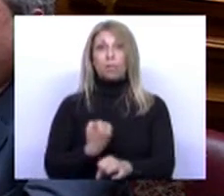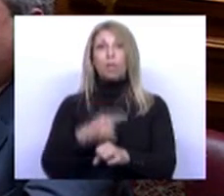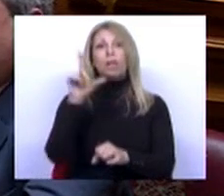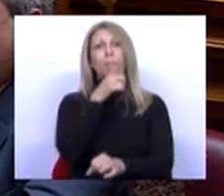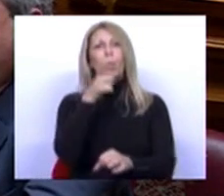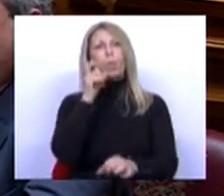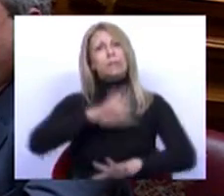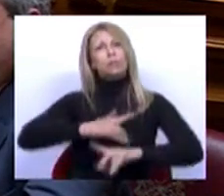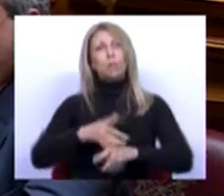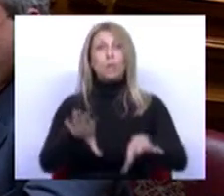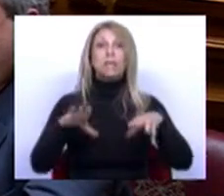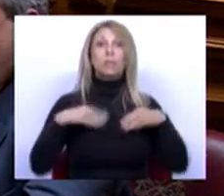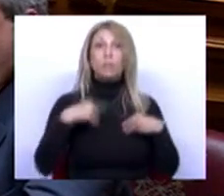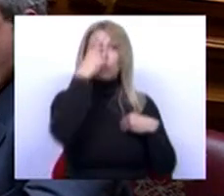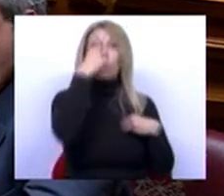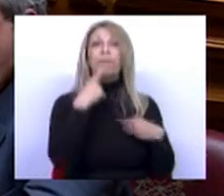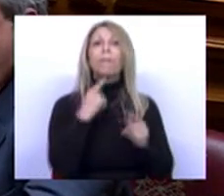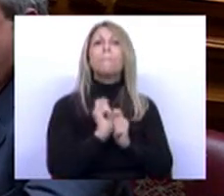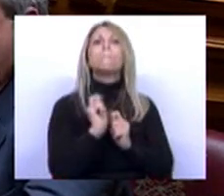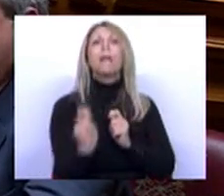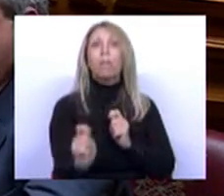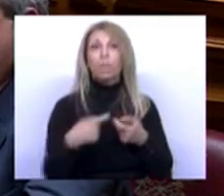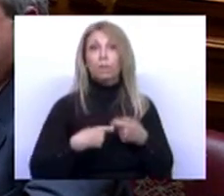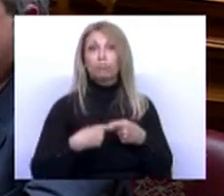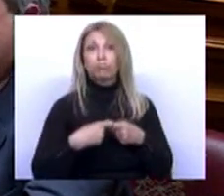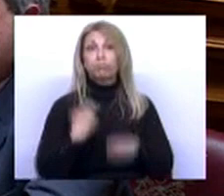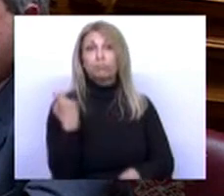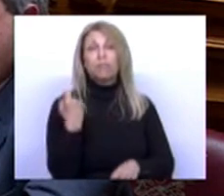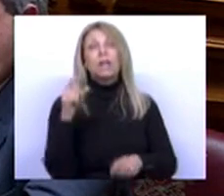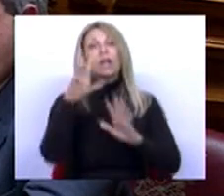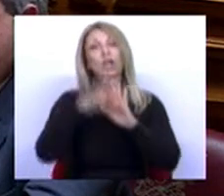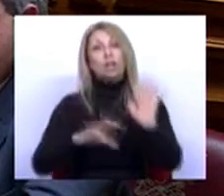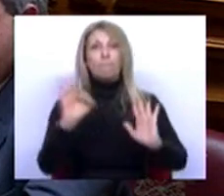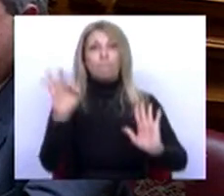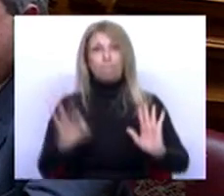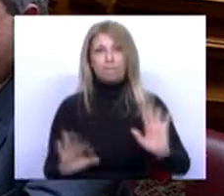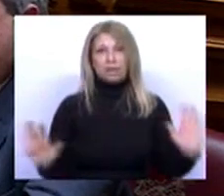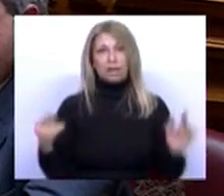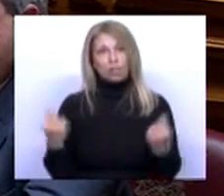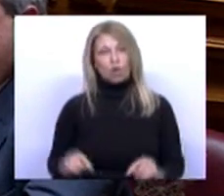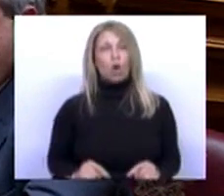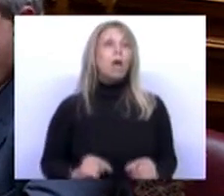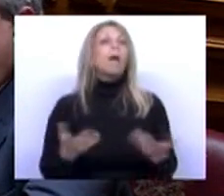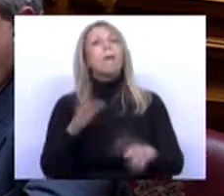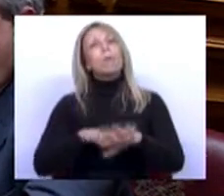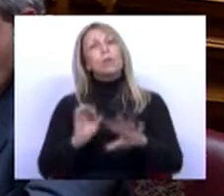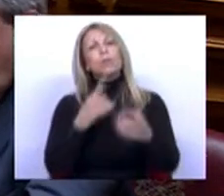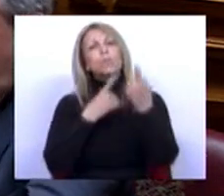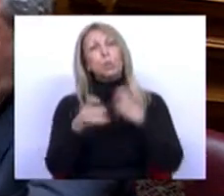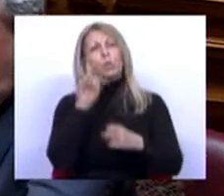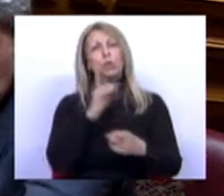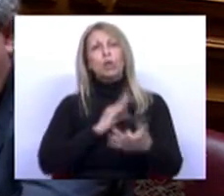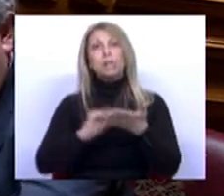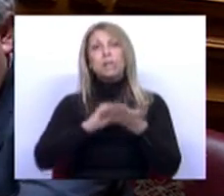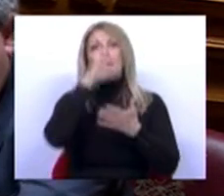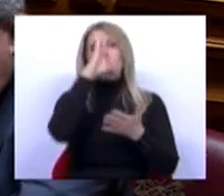compromissos assumidos em que o perfil de pagamento não é compatível com o regime do duodécimal. Justamente por isto, pergunto-lhe, Sra. Secretária de Estado, o